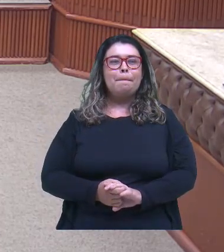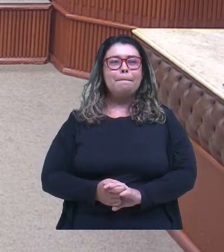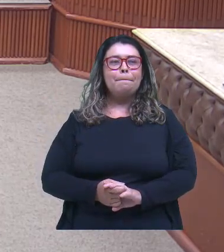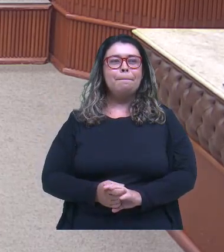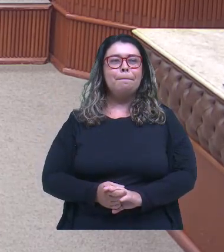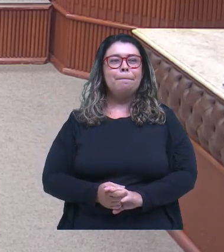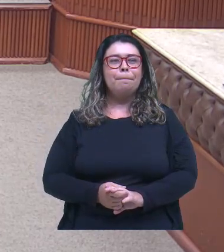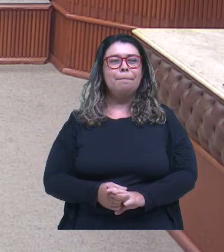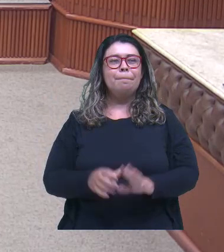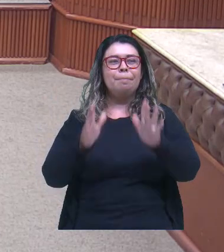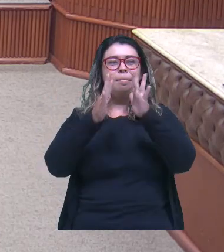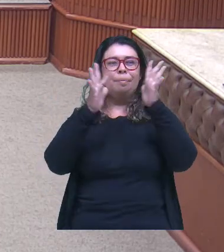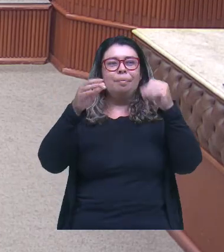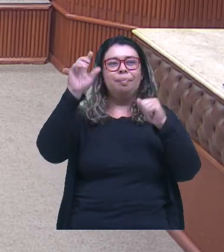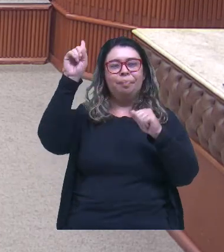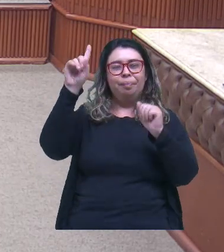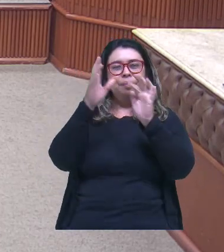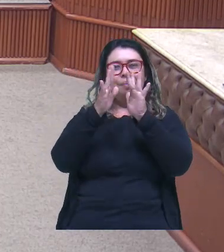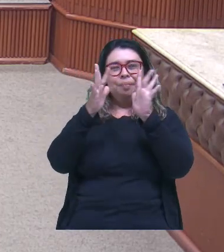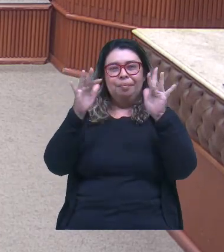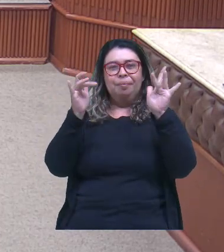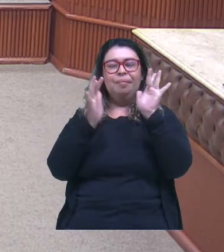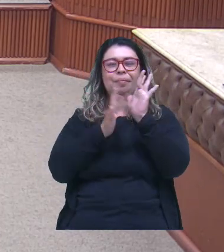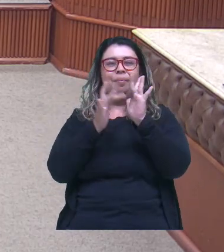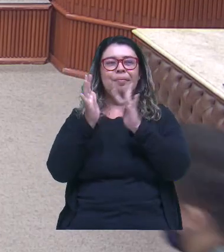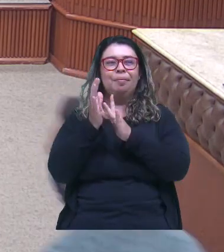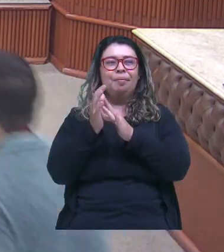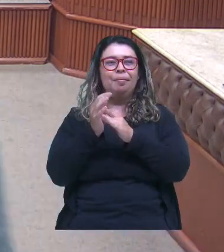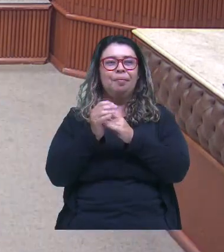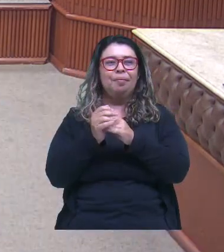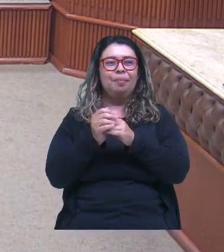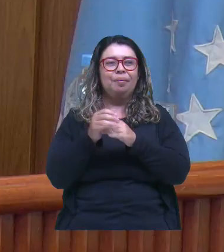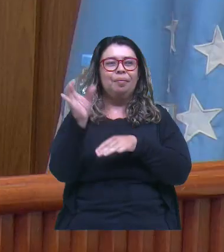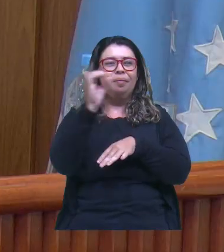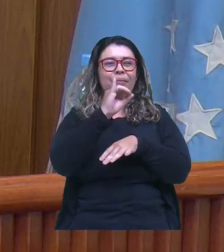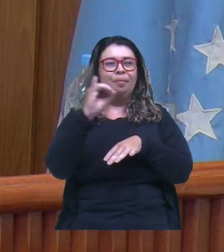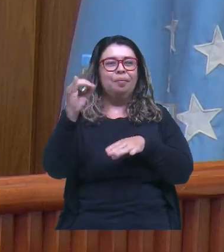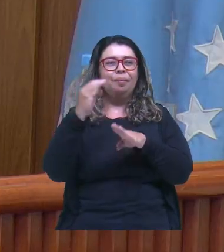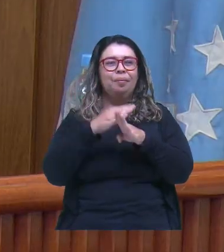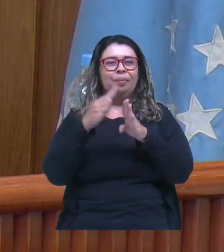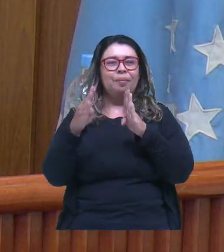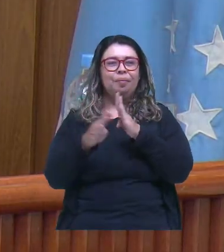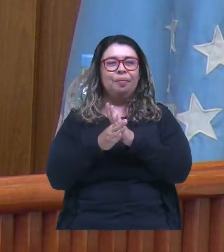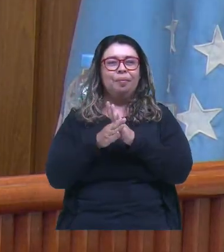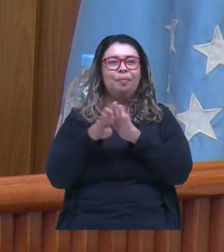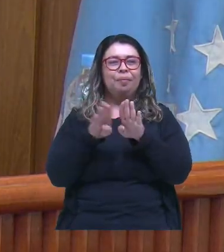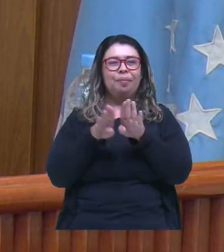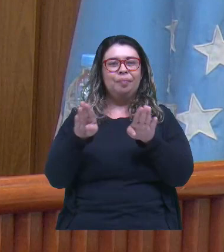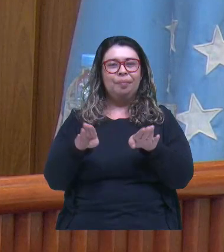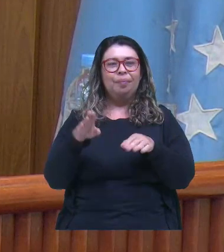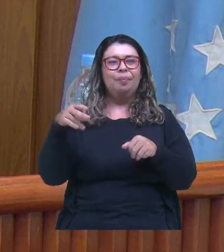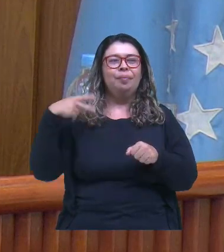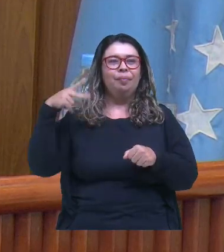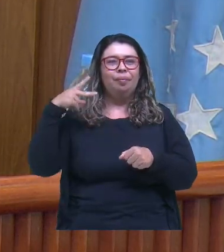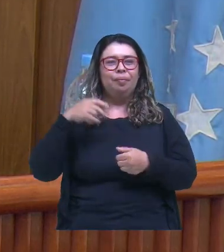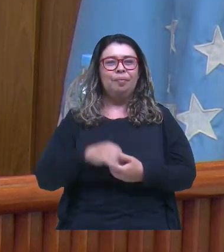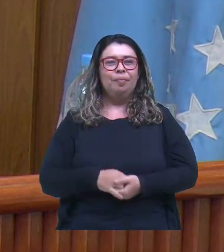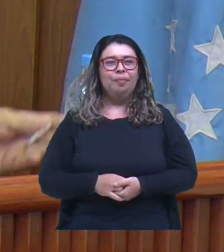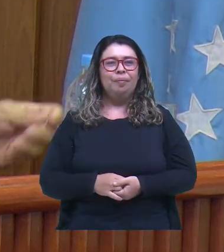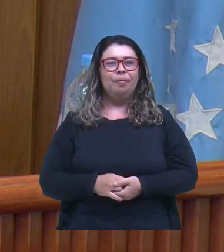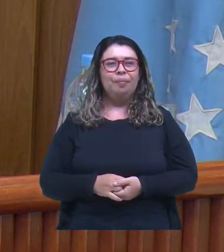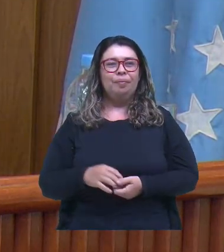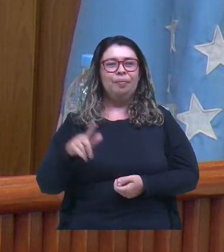Glória a Deus, glória a Jesus. Cumprimento a todos aí, da mesa, vereadores, o Gerson